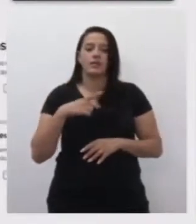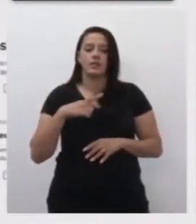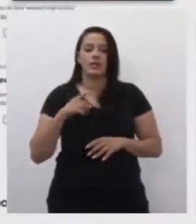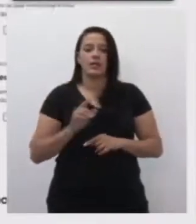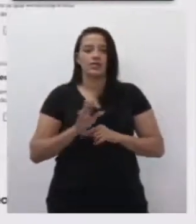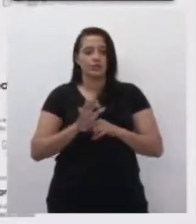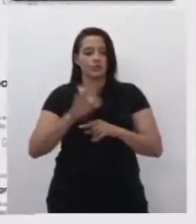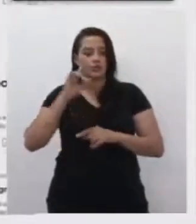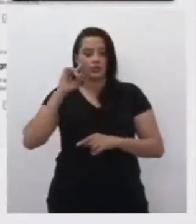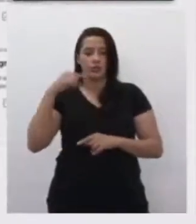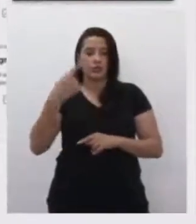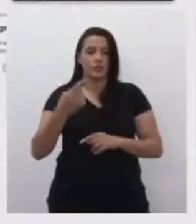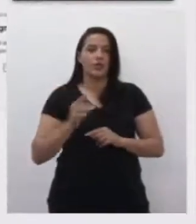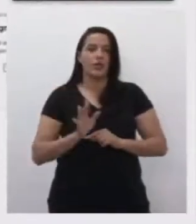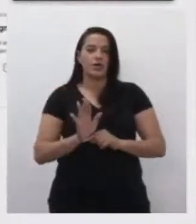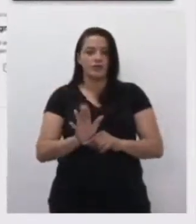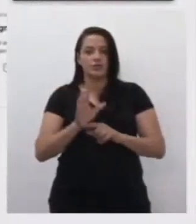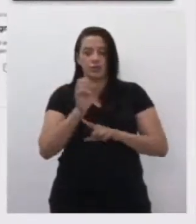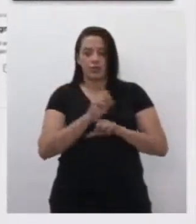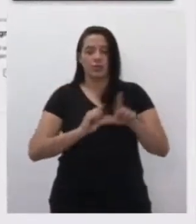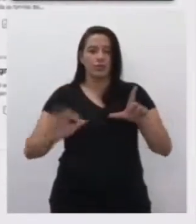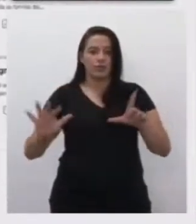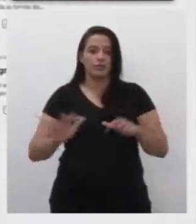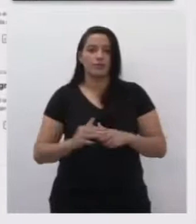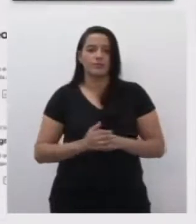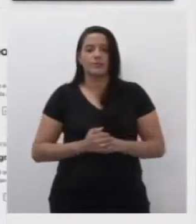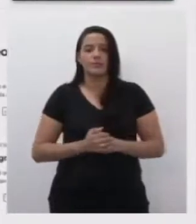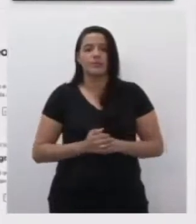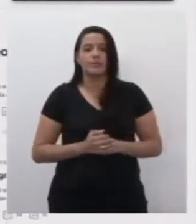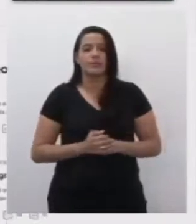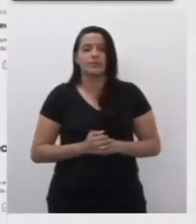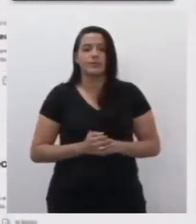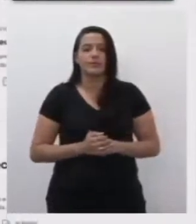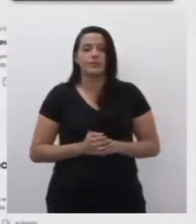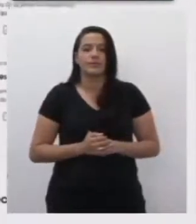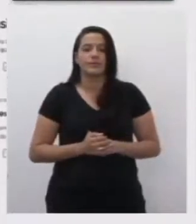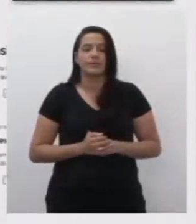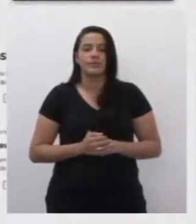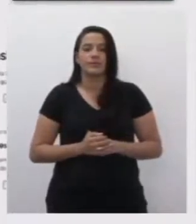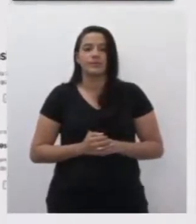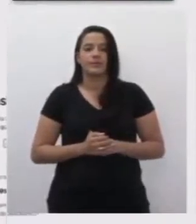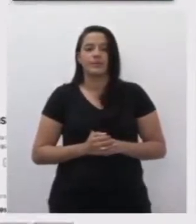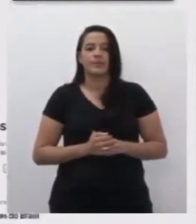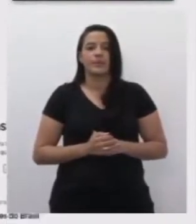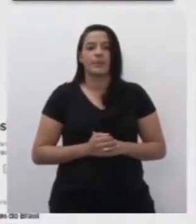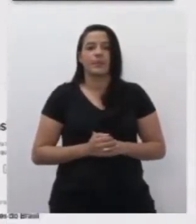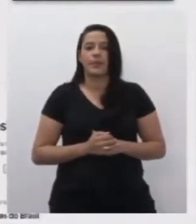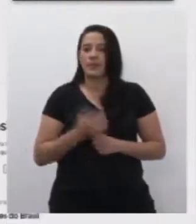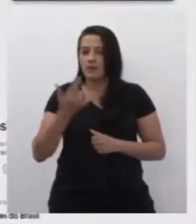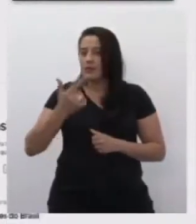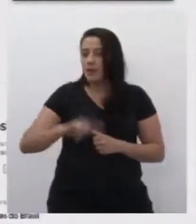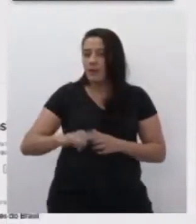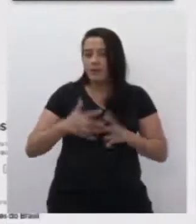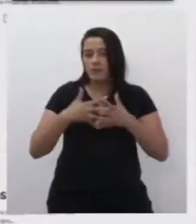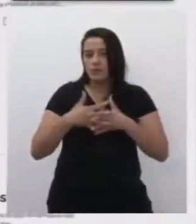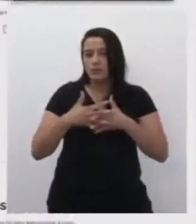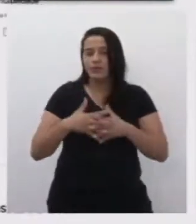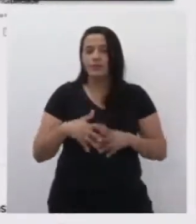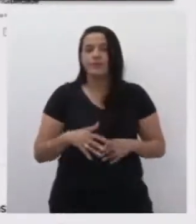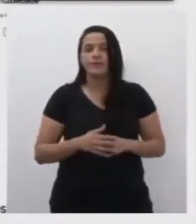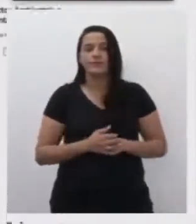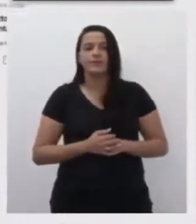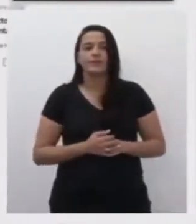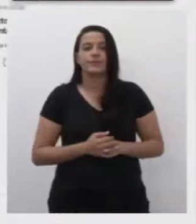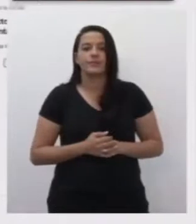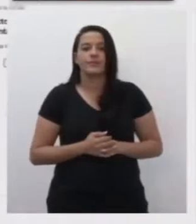do dia a dia. Teve mais alguma dúvida, Elaine? Então, eu estou